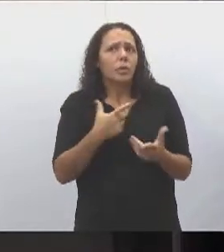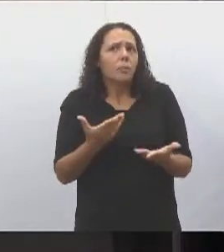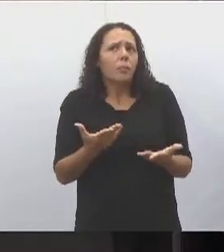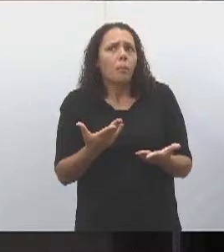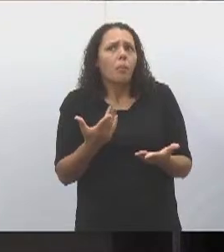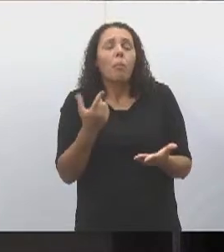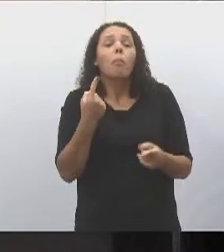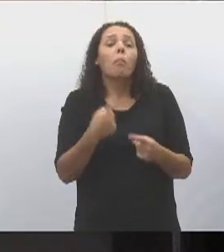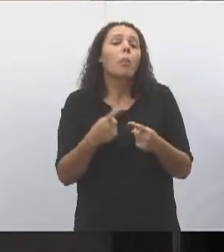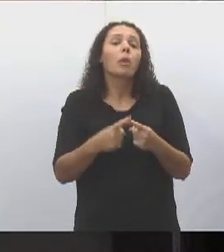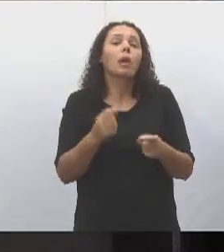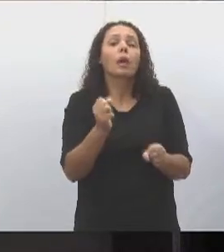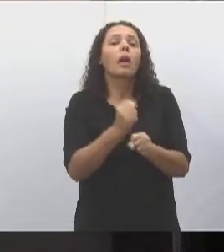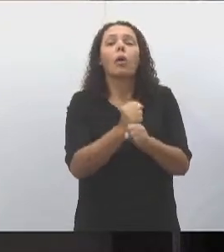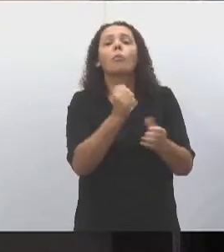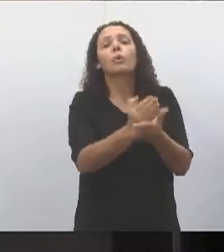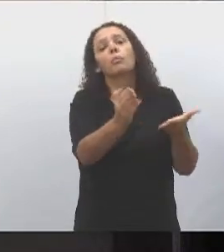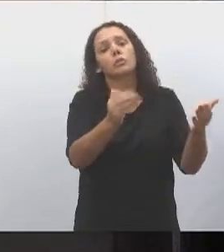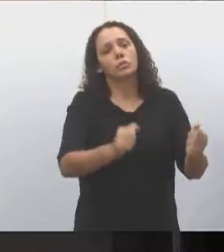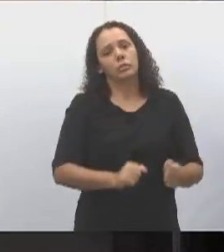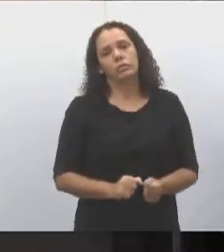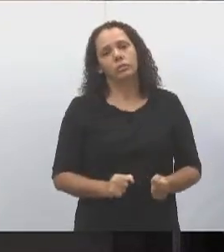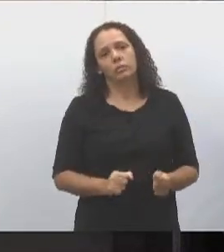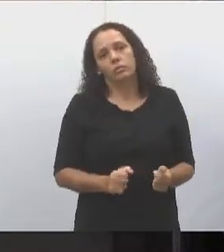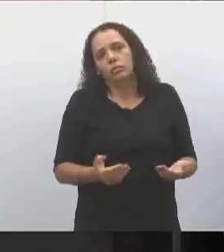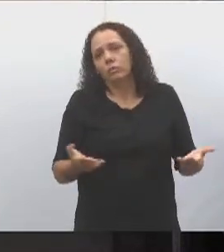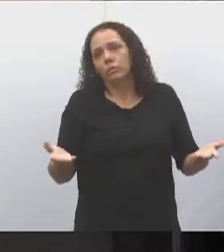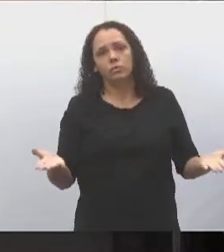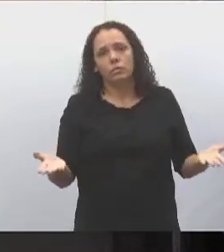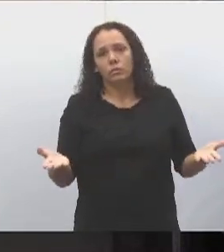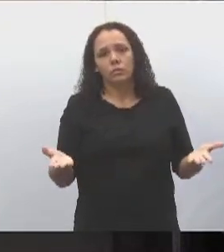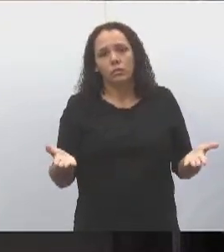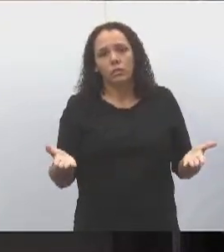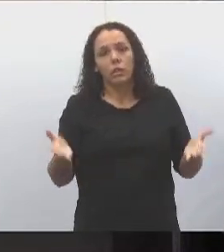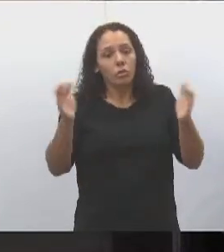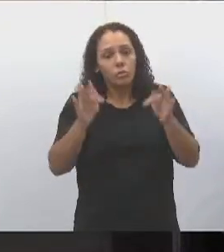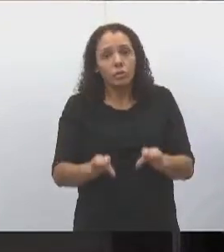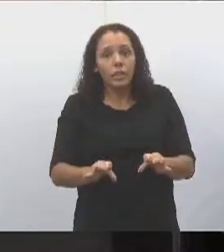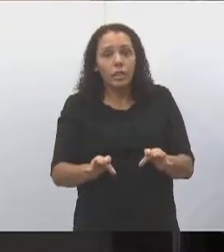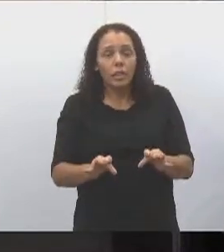começou? A obra não terminou